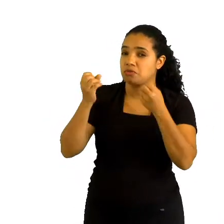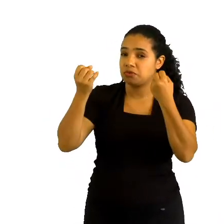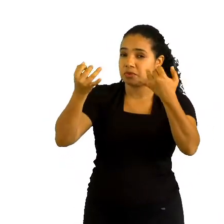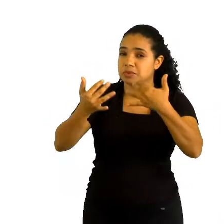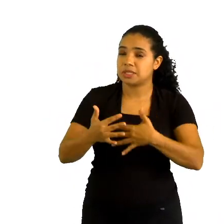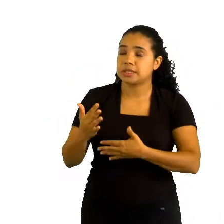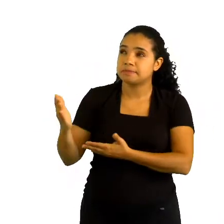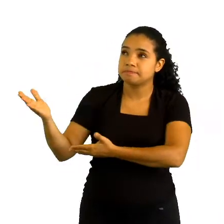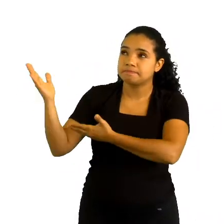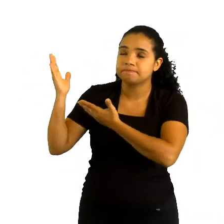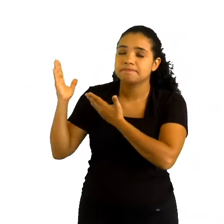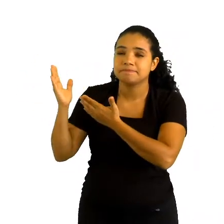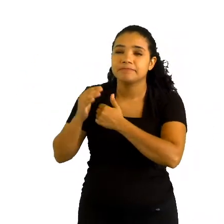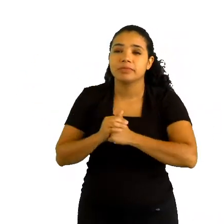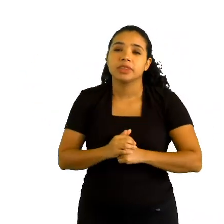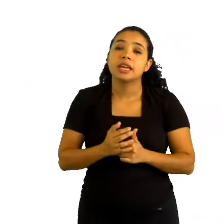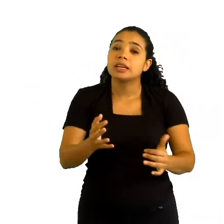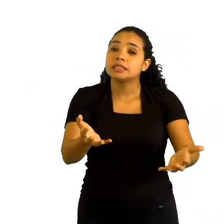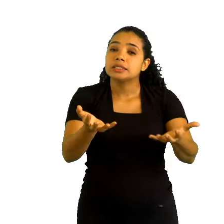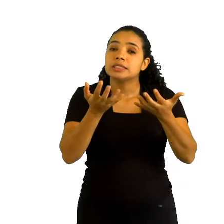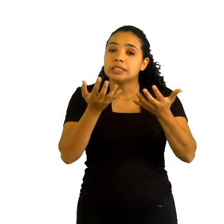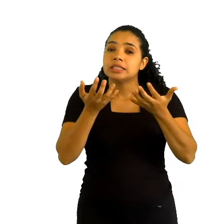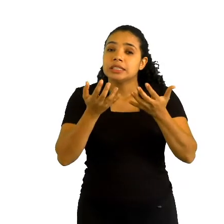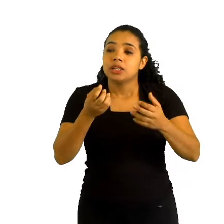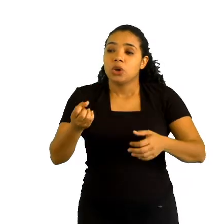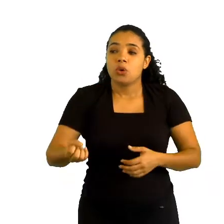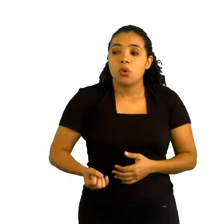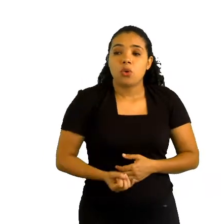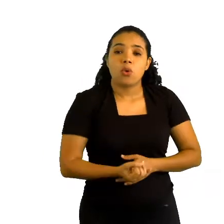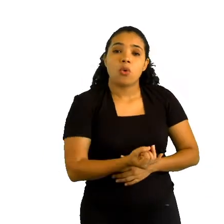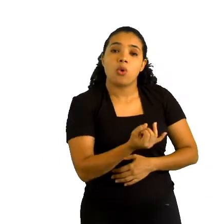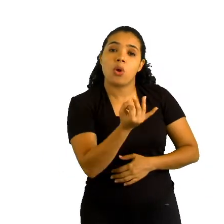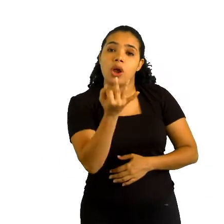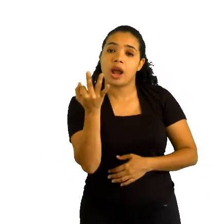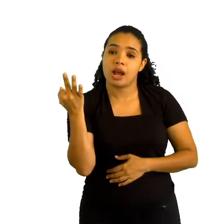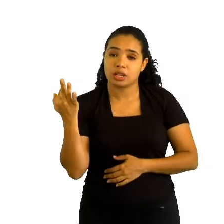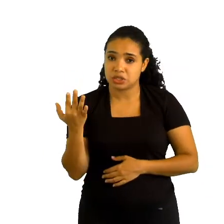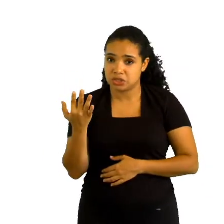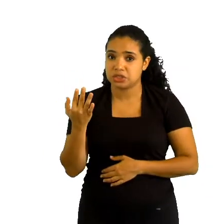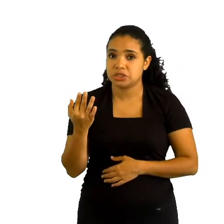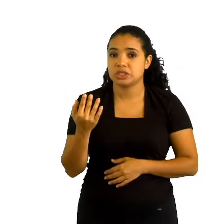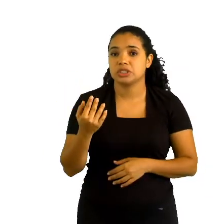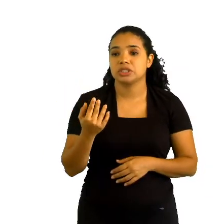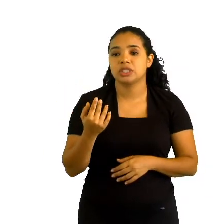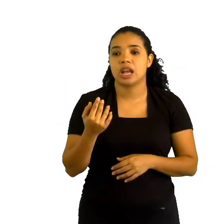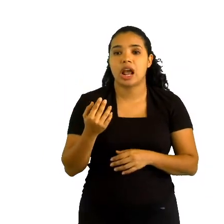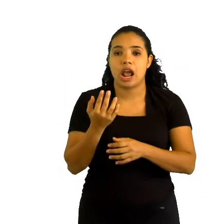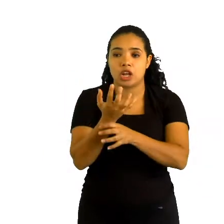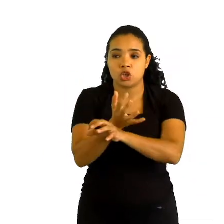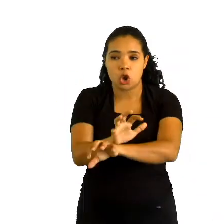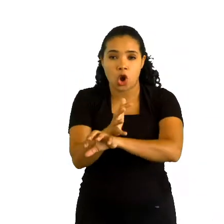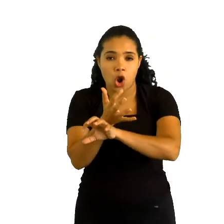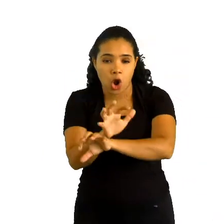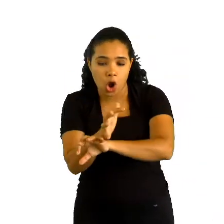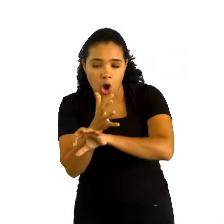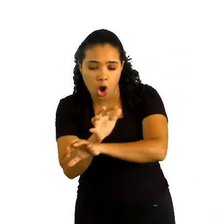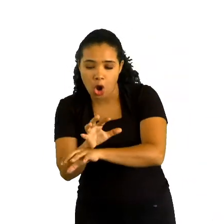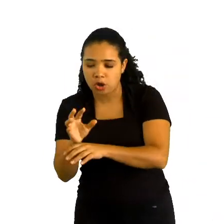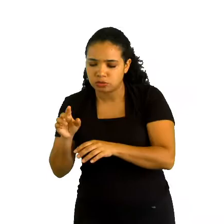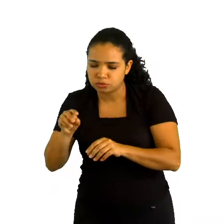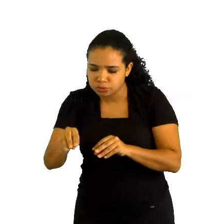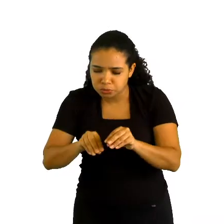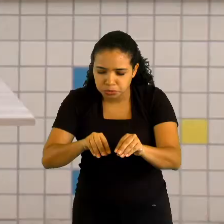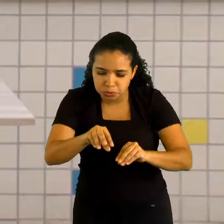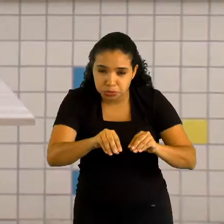vocês. Eles queriam marcar quantidades, eles iam lá em ossos, nas paredes das cavernas,